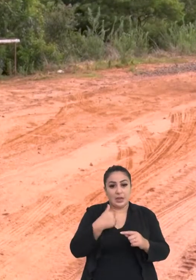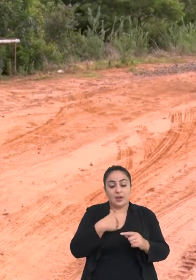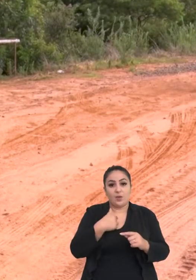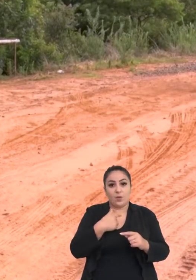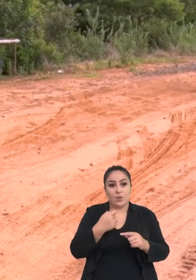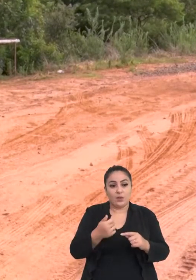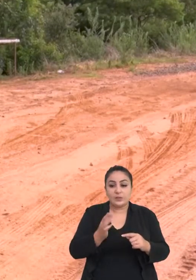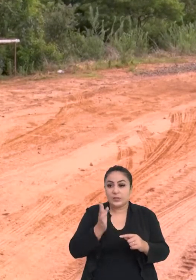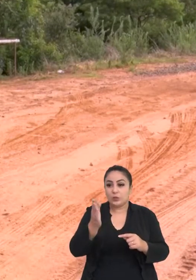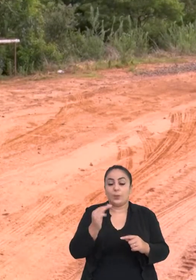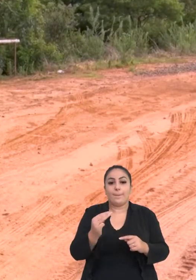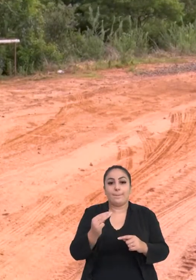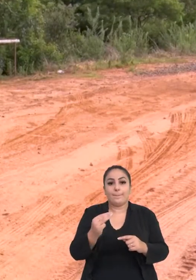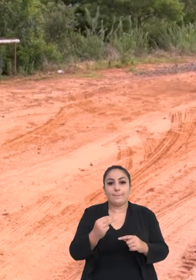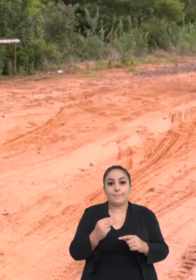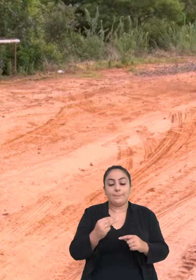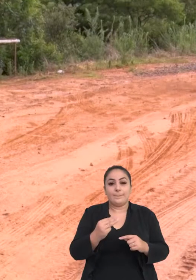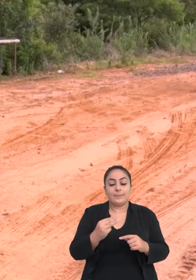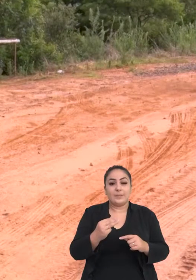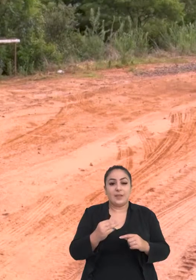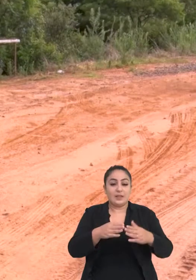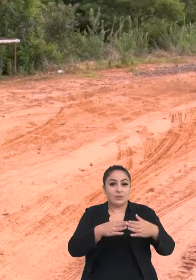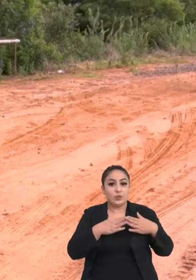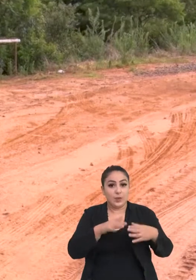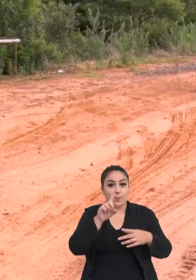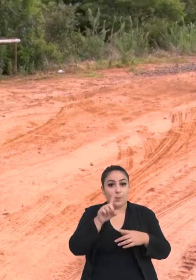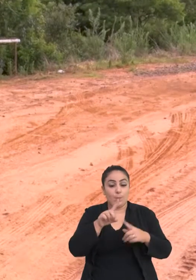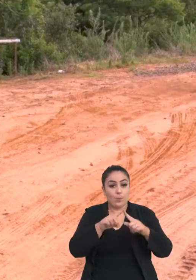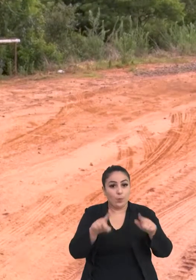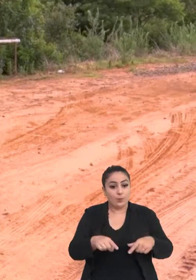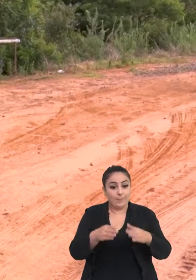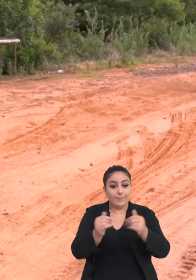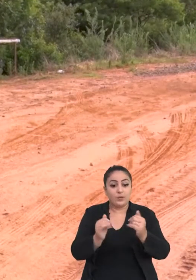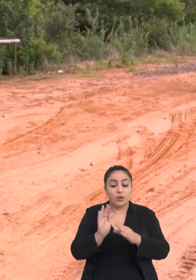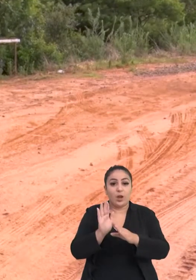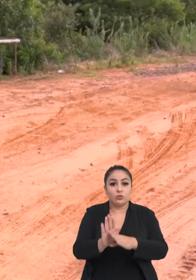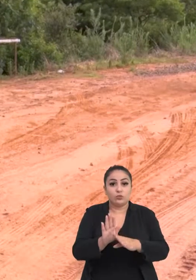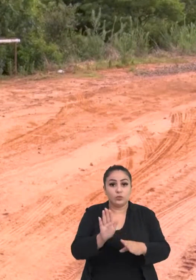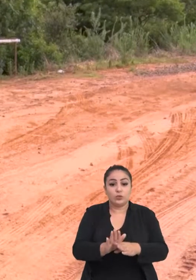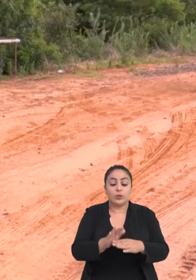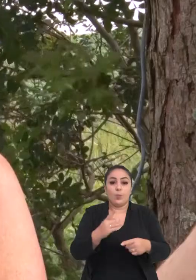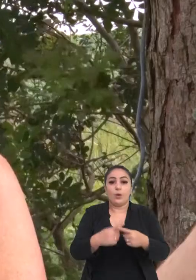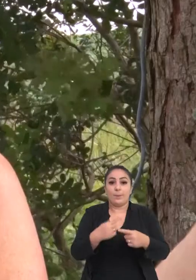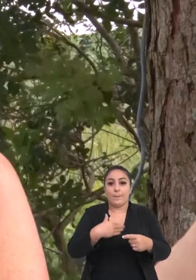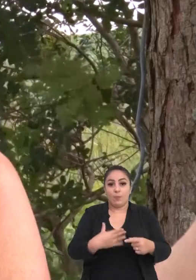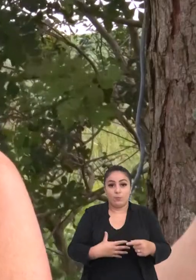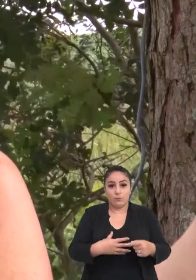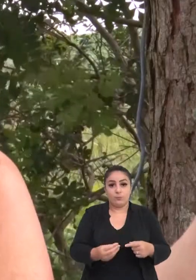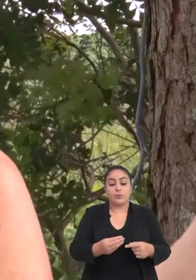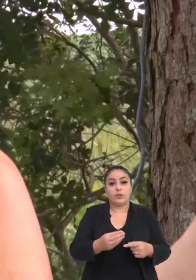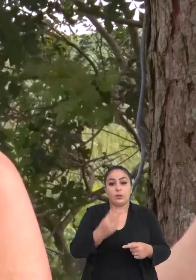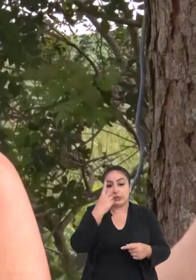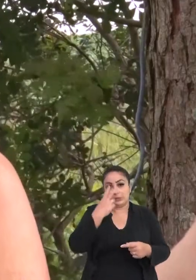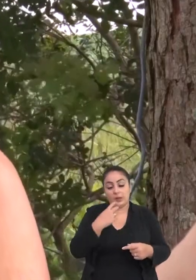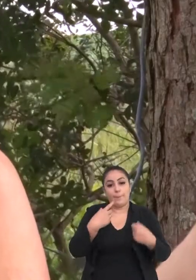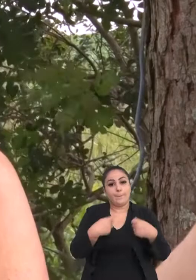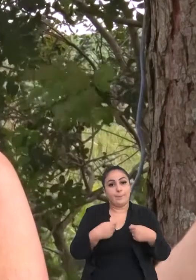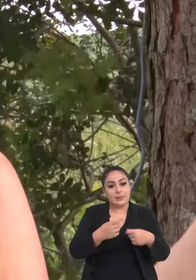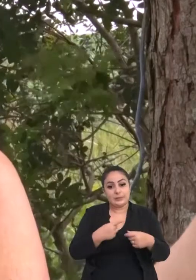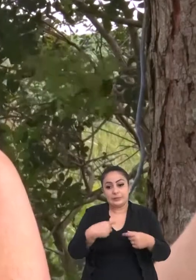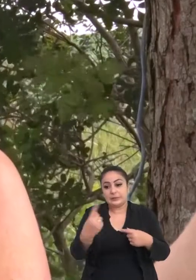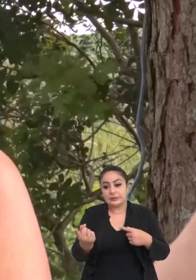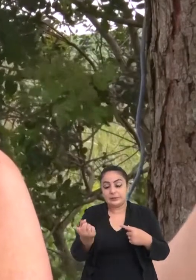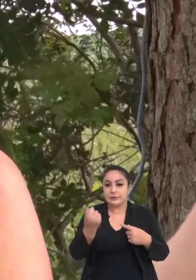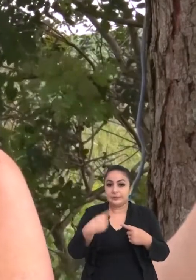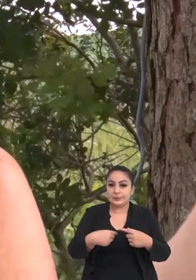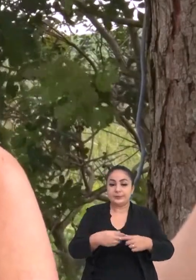vez, tive que quase que ir no Ministério Público, na Defensoria Pública lá pedir ajuda, né, por causa do meu filho que é deficiente visual,